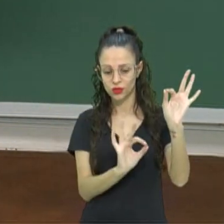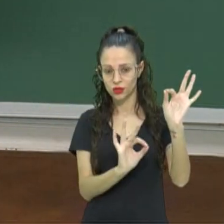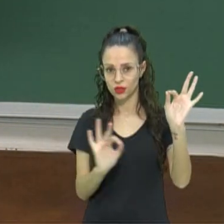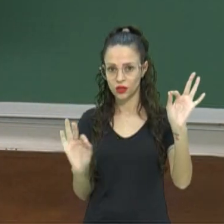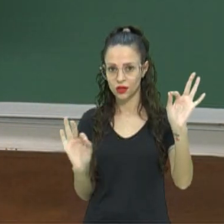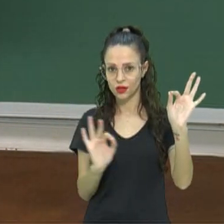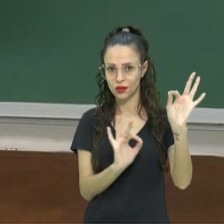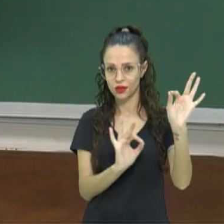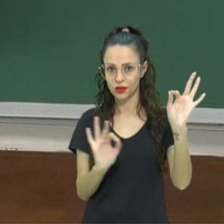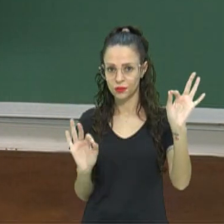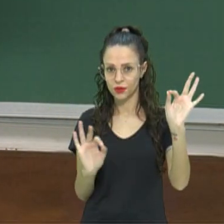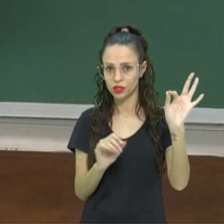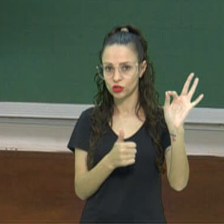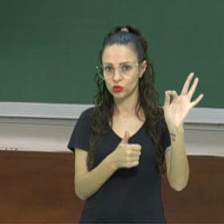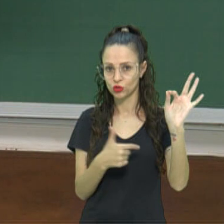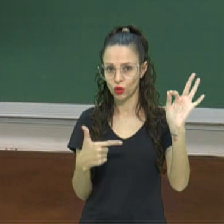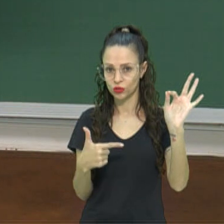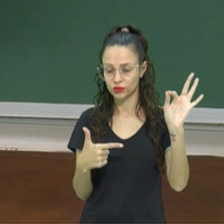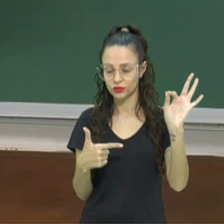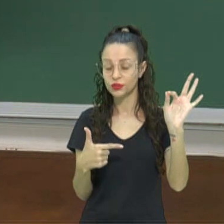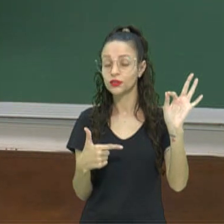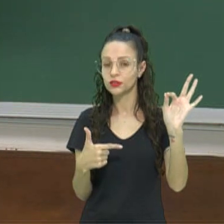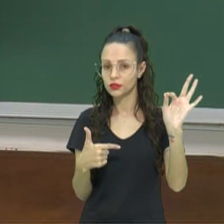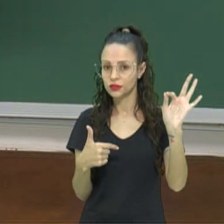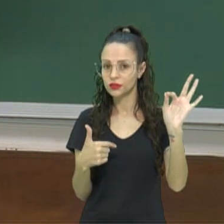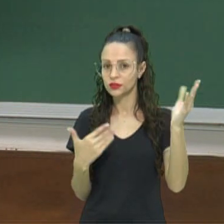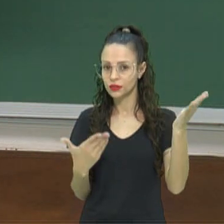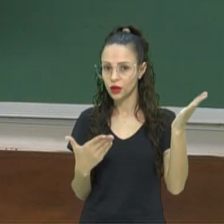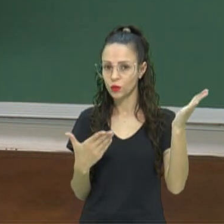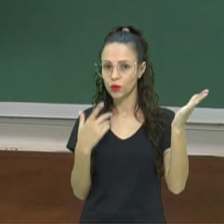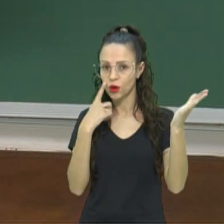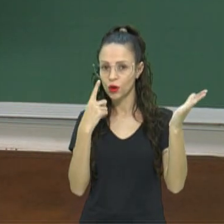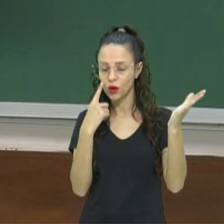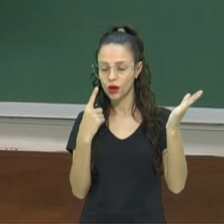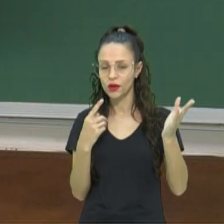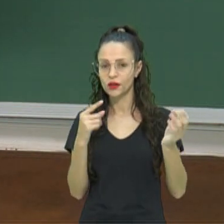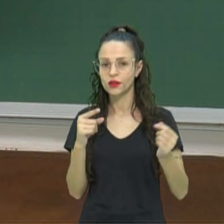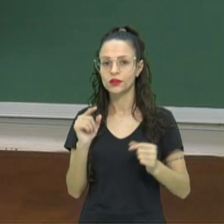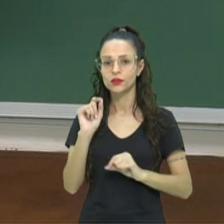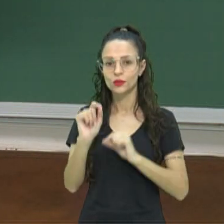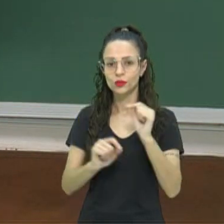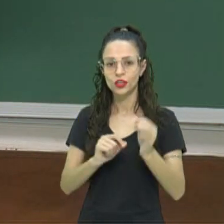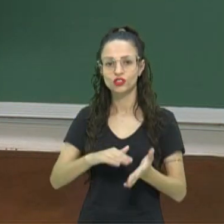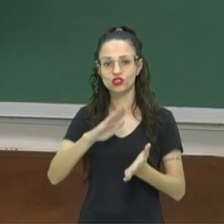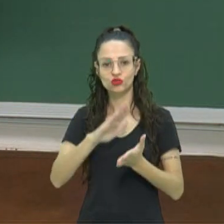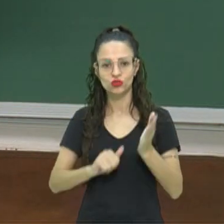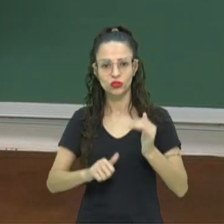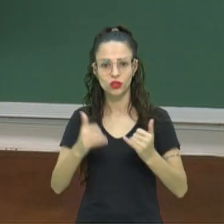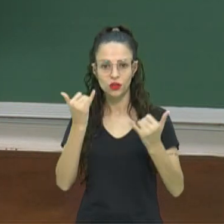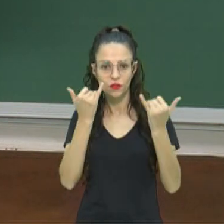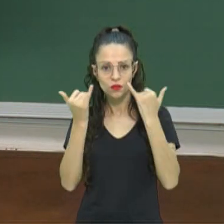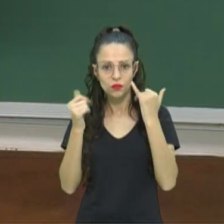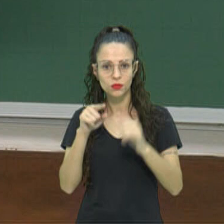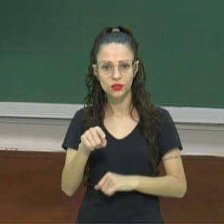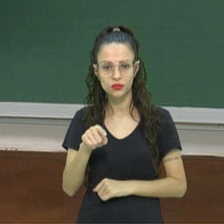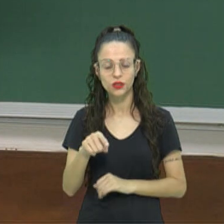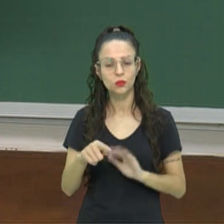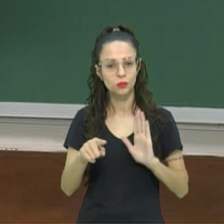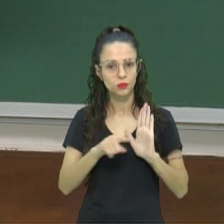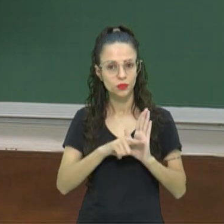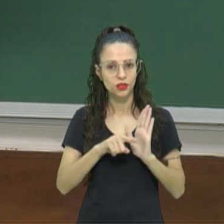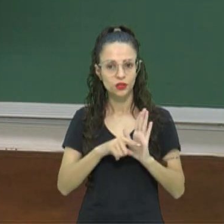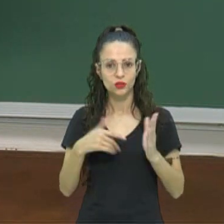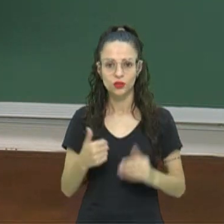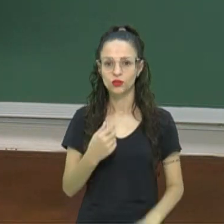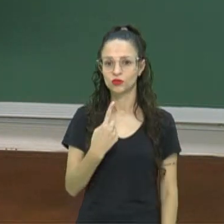não quero é 12. Então, quando ele te dá uma informação que você não quer, você tira. Tirar é a quantia de menos.